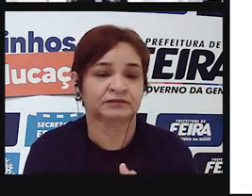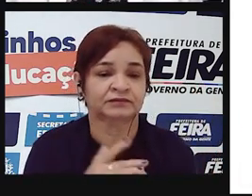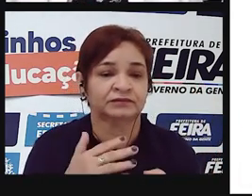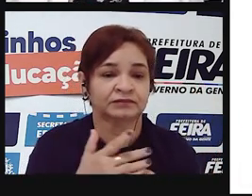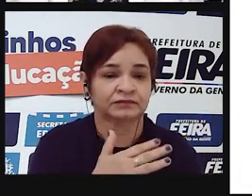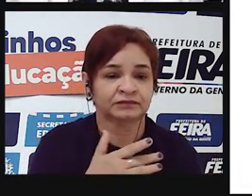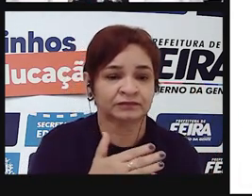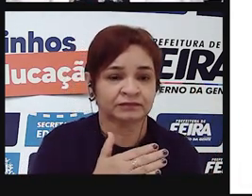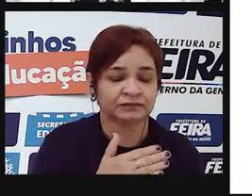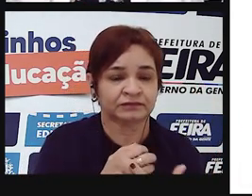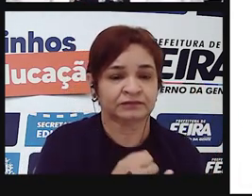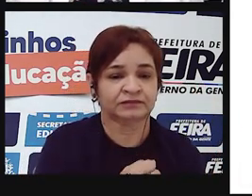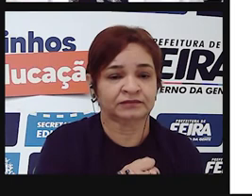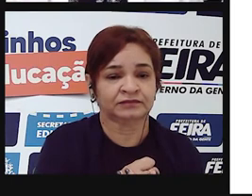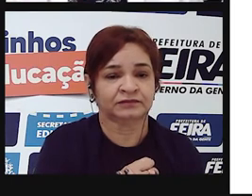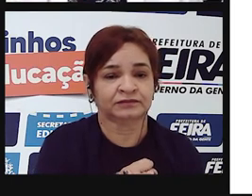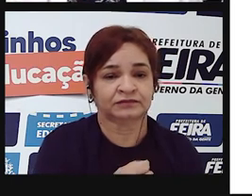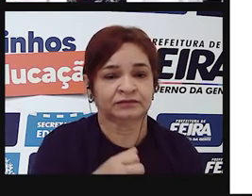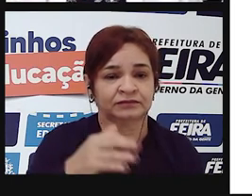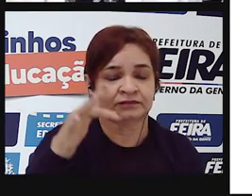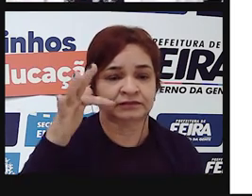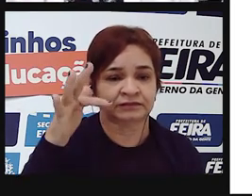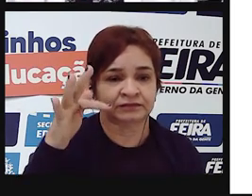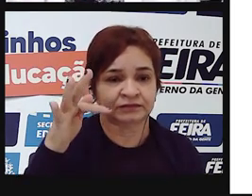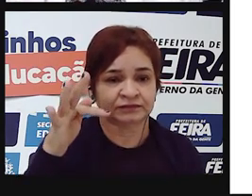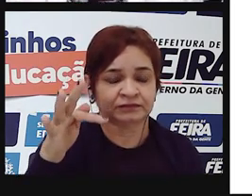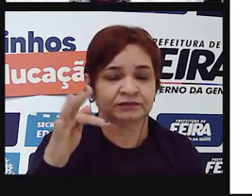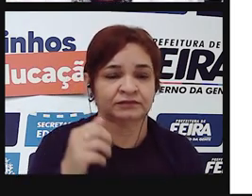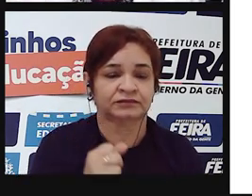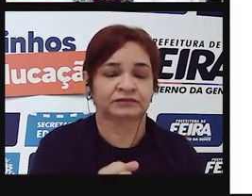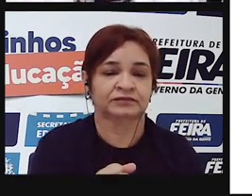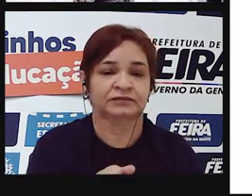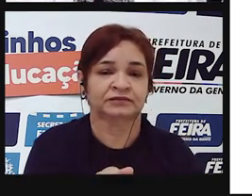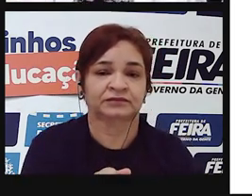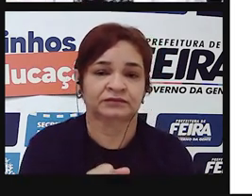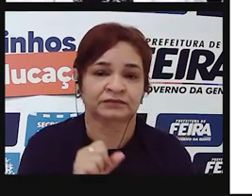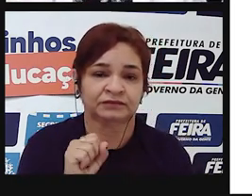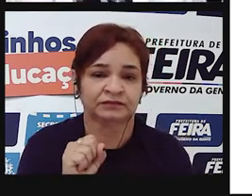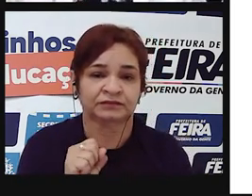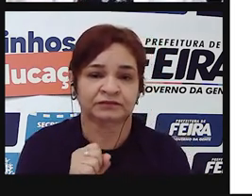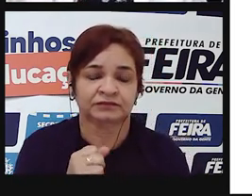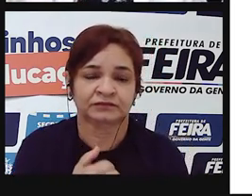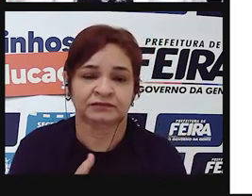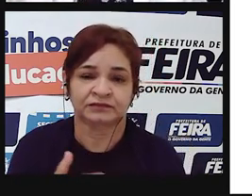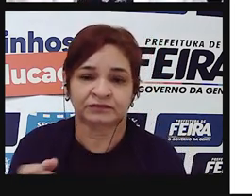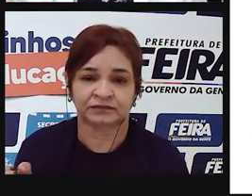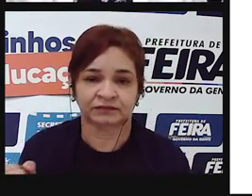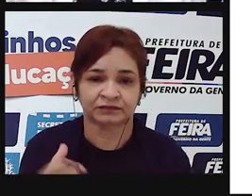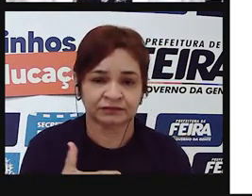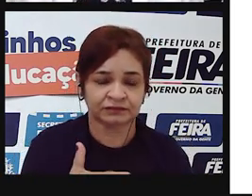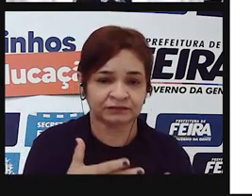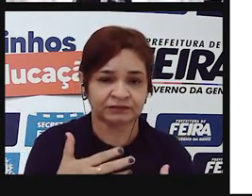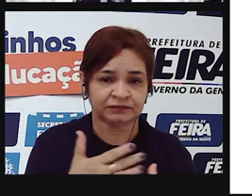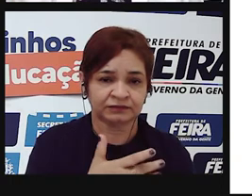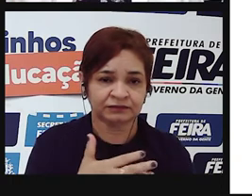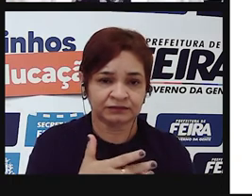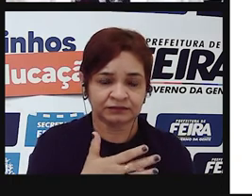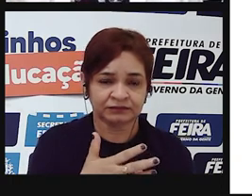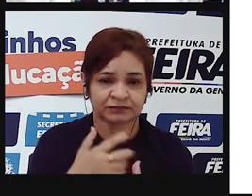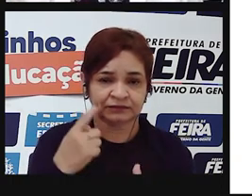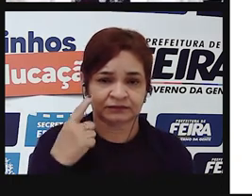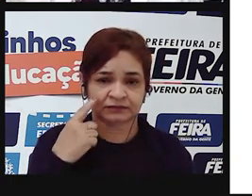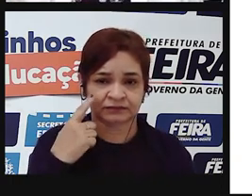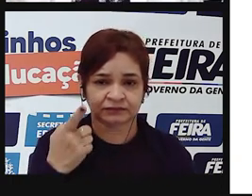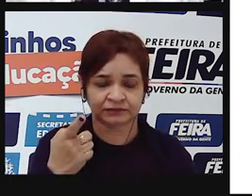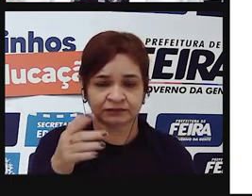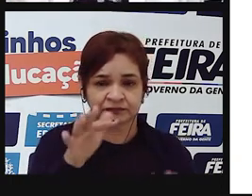Cidade Comercial de Feira de Santana. E desse jeito, então, surgiu a cidade de Feira de Santana, que, como vocês estão vendo